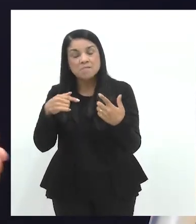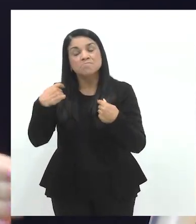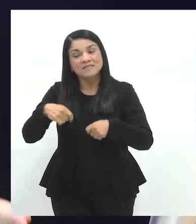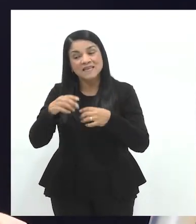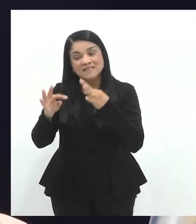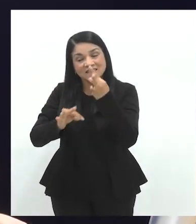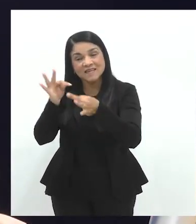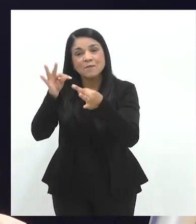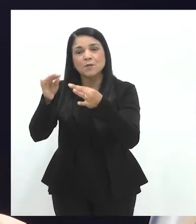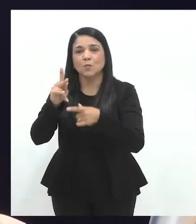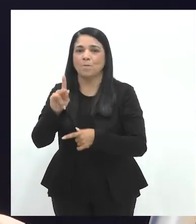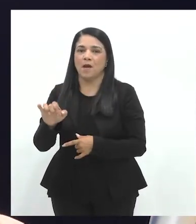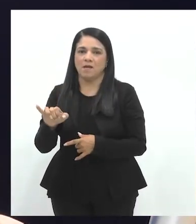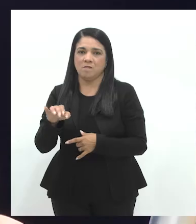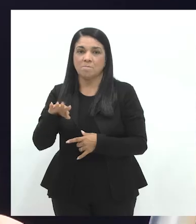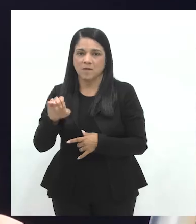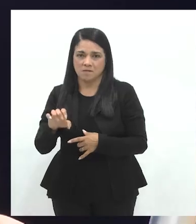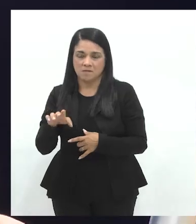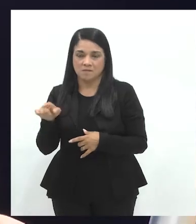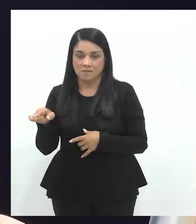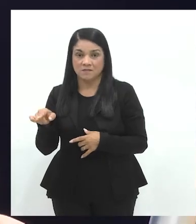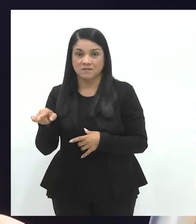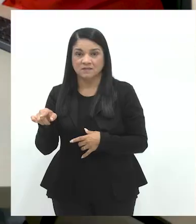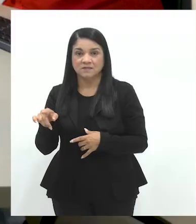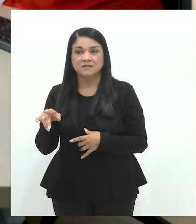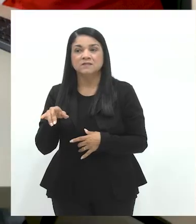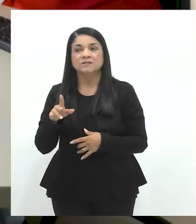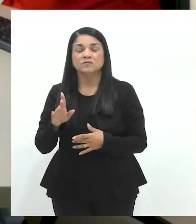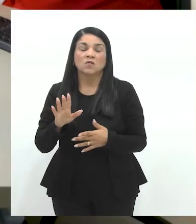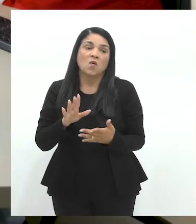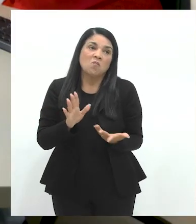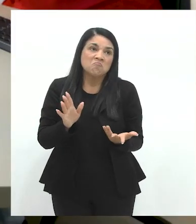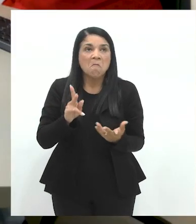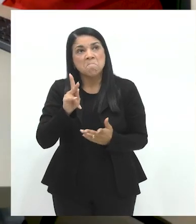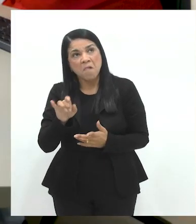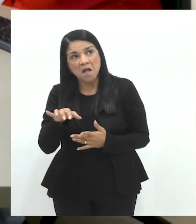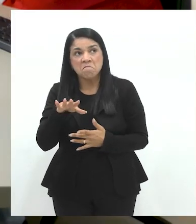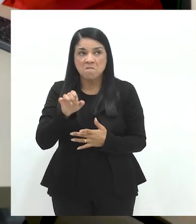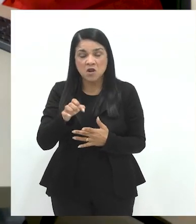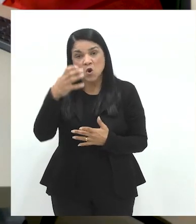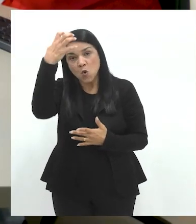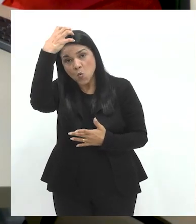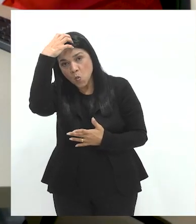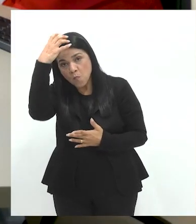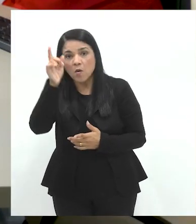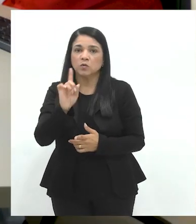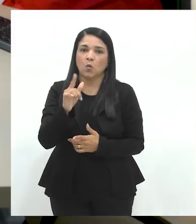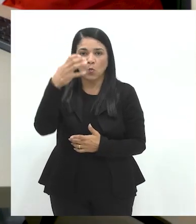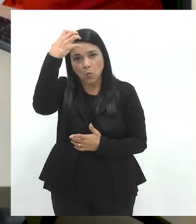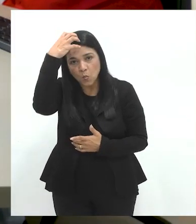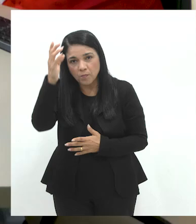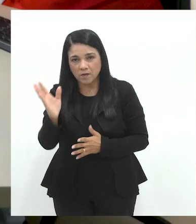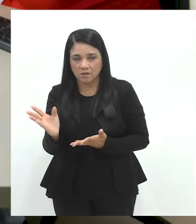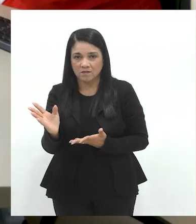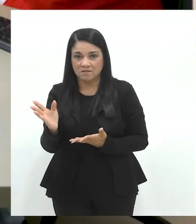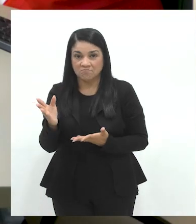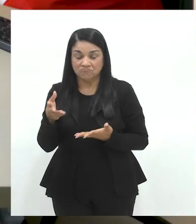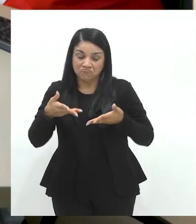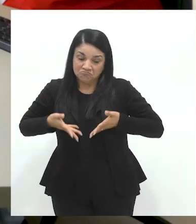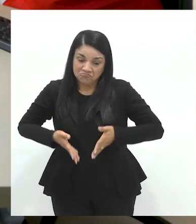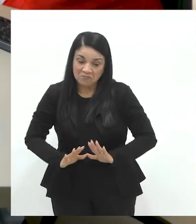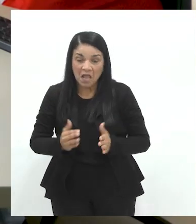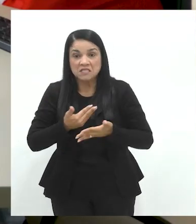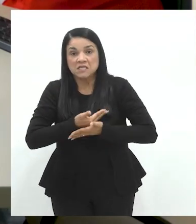tratadas no pai. Mas o pai nesse caso, ou a mãe, tem culpa ou não? Se nasce